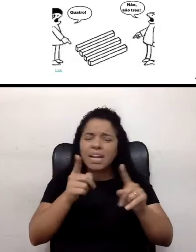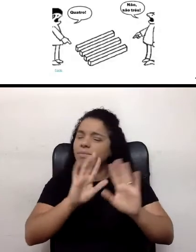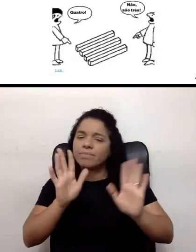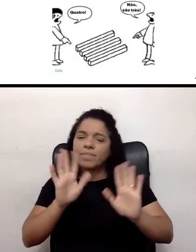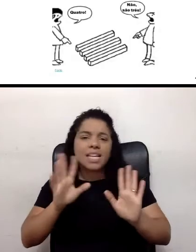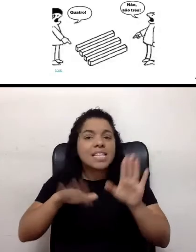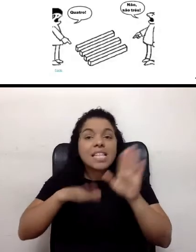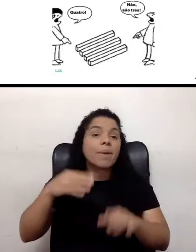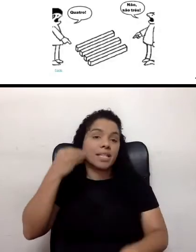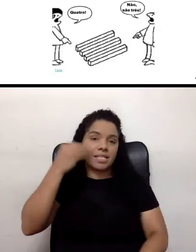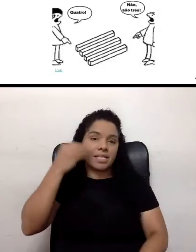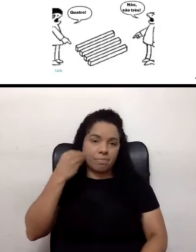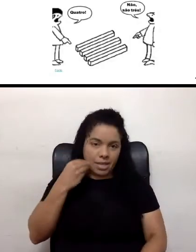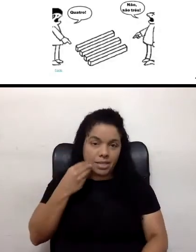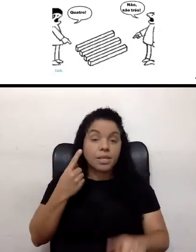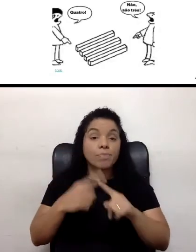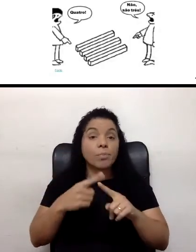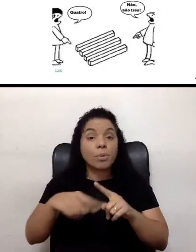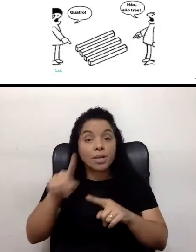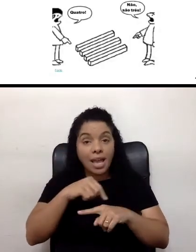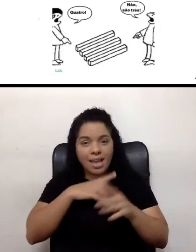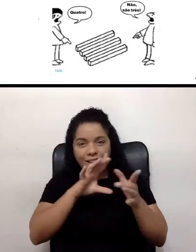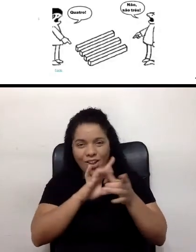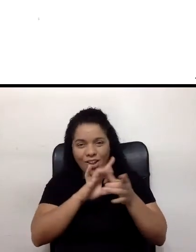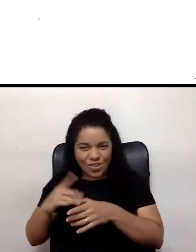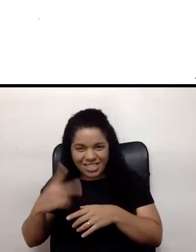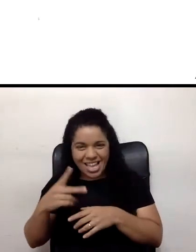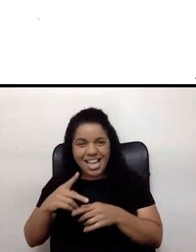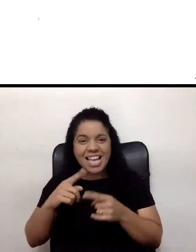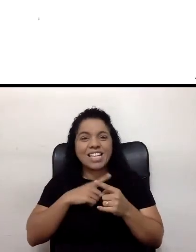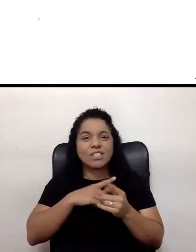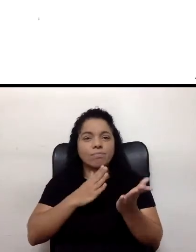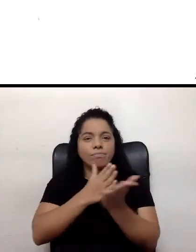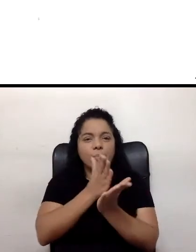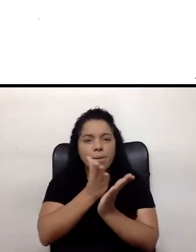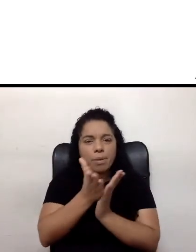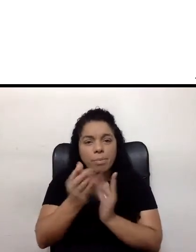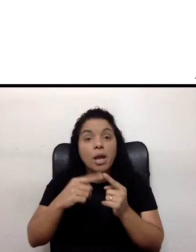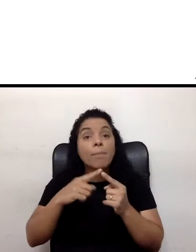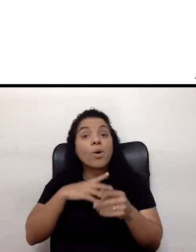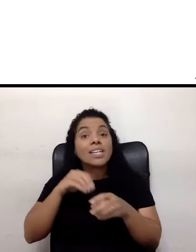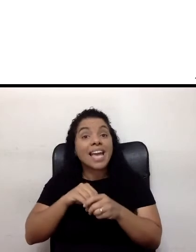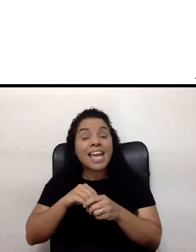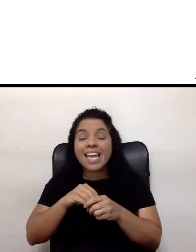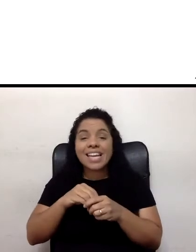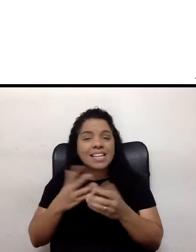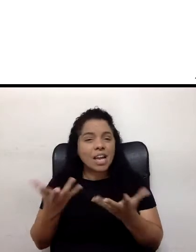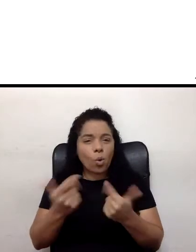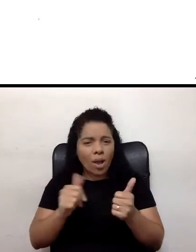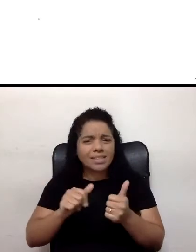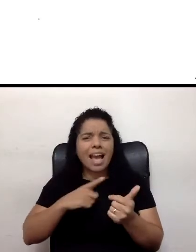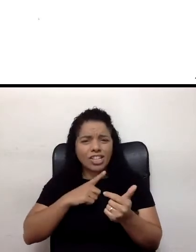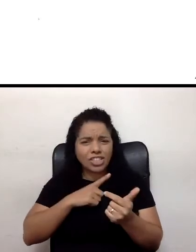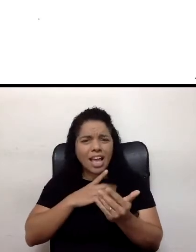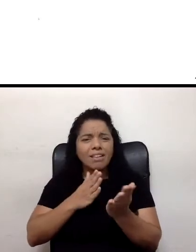trazendo esse contexto do viés? Dentro da qualidade, a gente tem muitos vieses, né? Quem